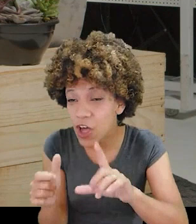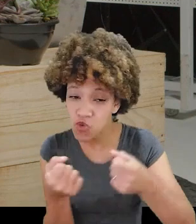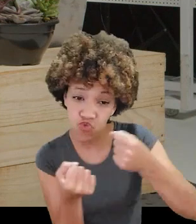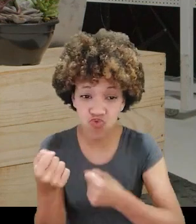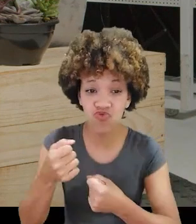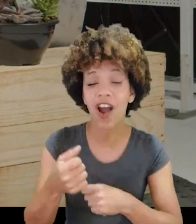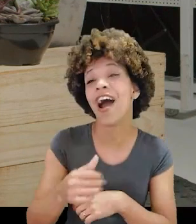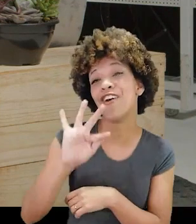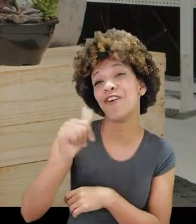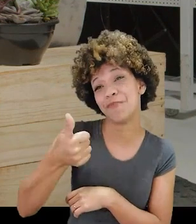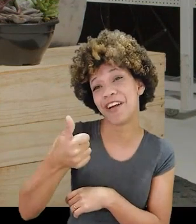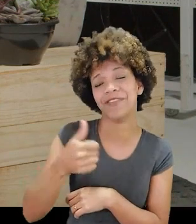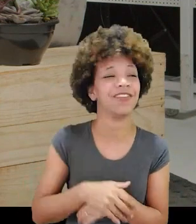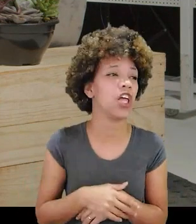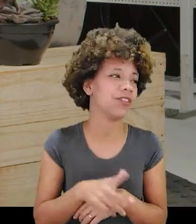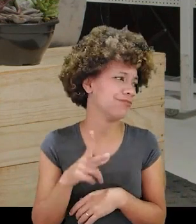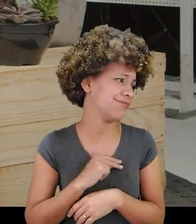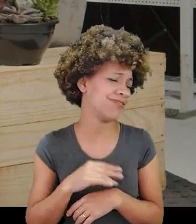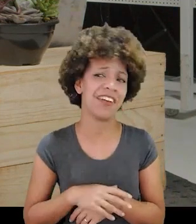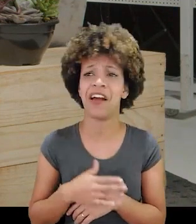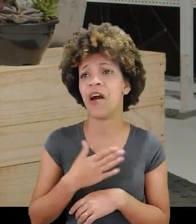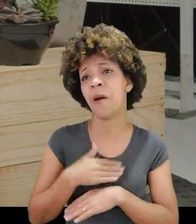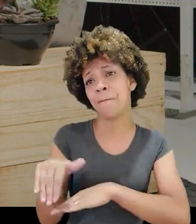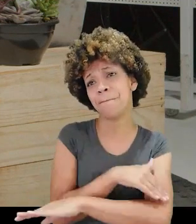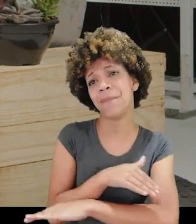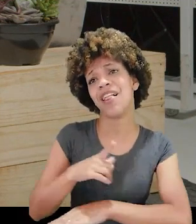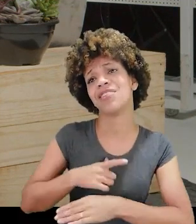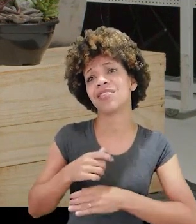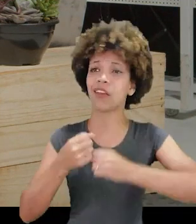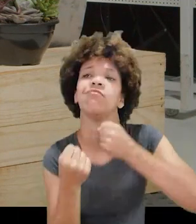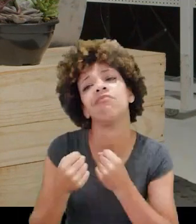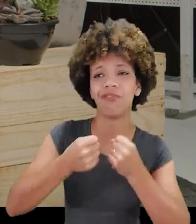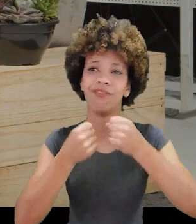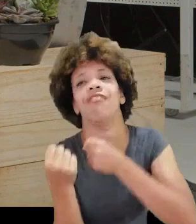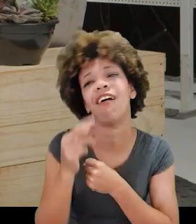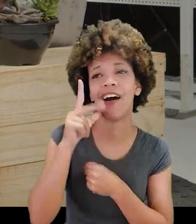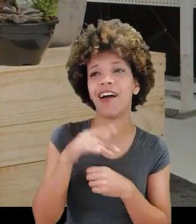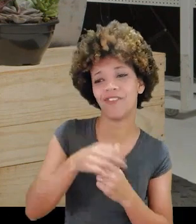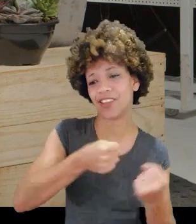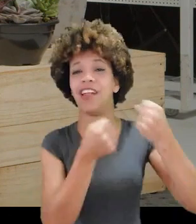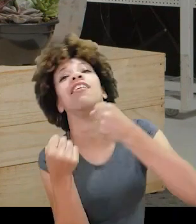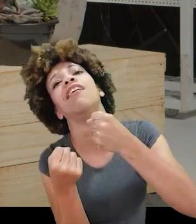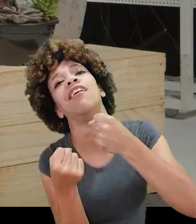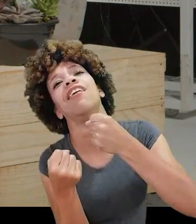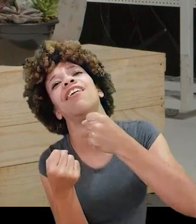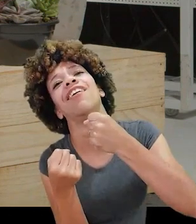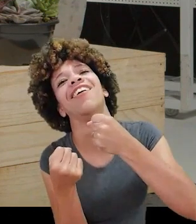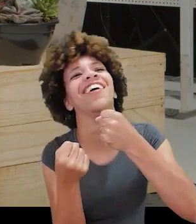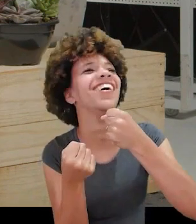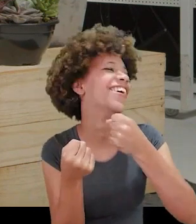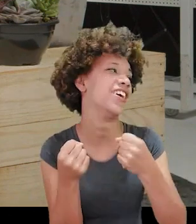propaganda eu quero dirigir um Fórmula 1 com capacete alemão é o meu caminhonete Strada de buraco dele escrever aquela direto para